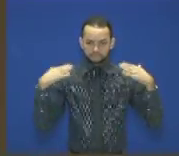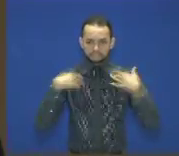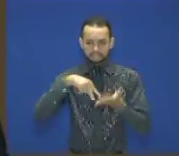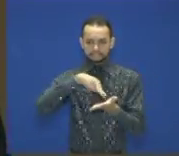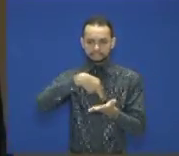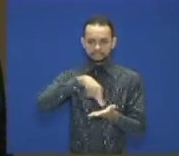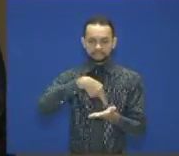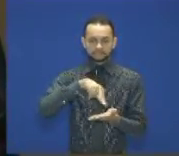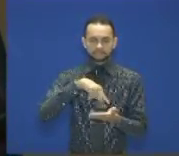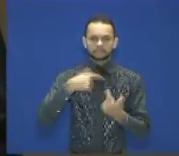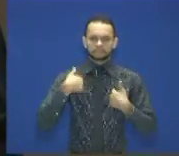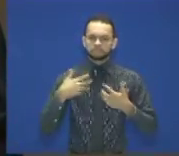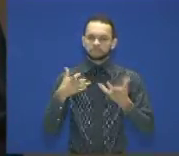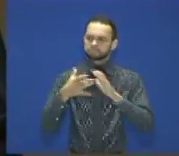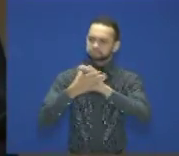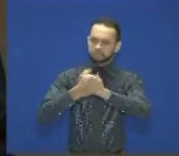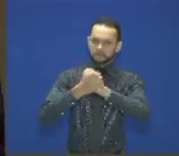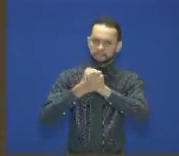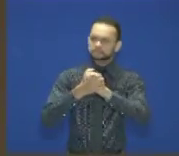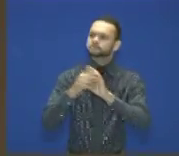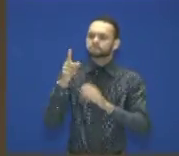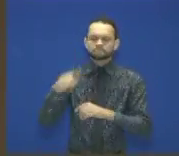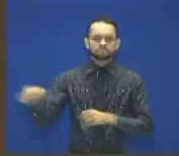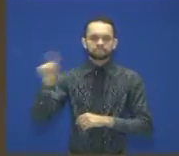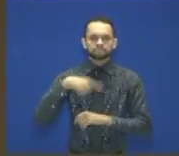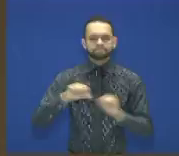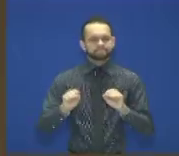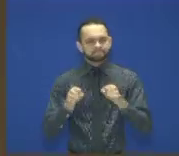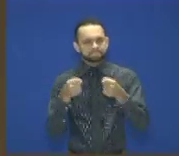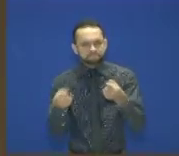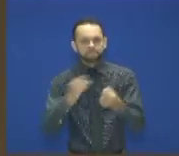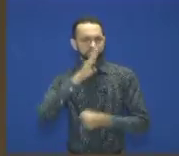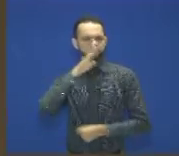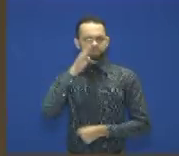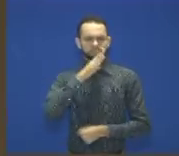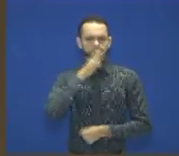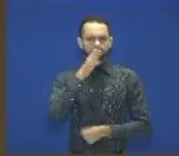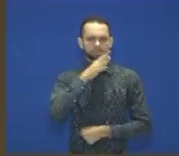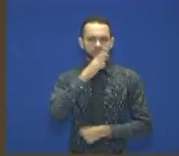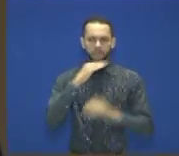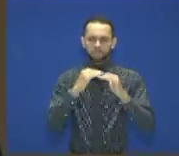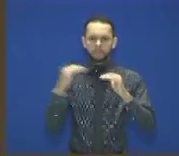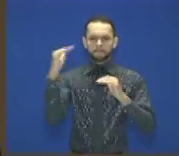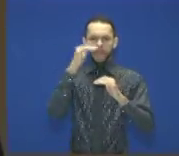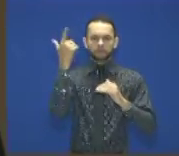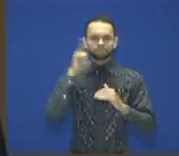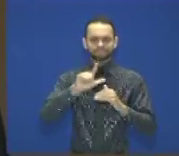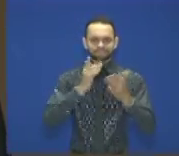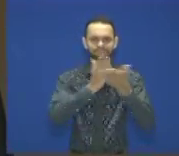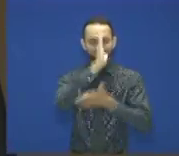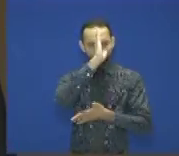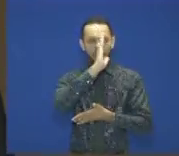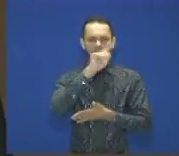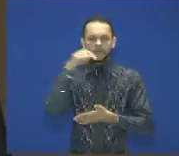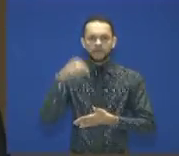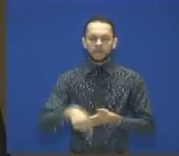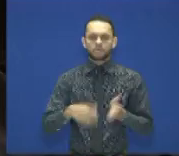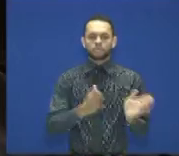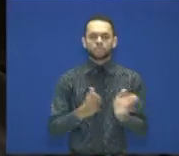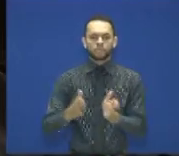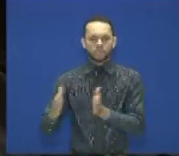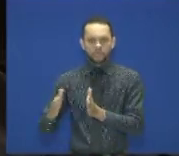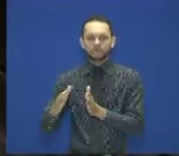pela dedicação, empenho e pela superação dessa etapa, com todas as dificuldades que acredito que cada